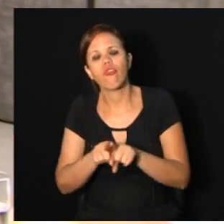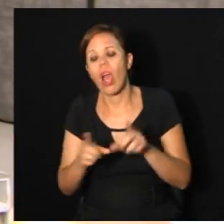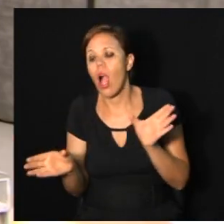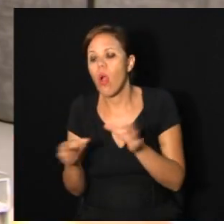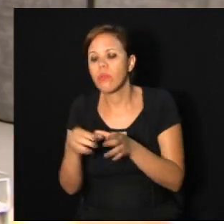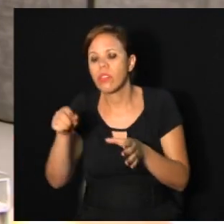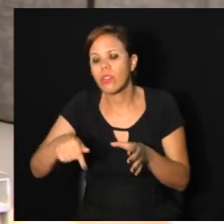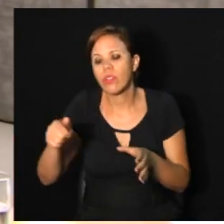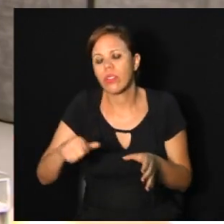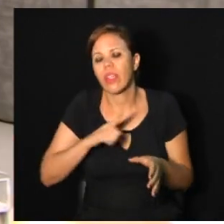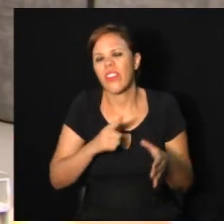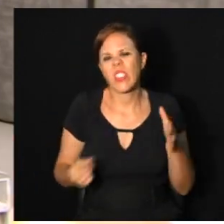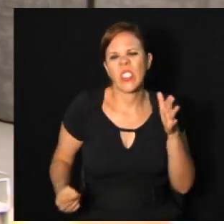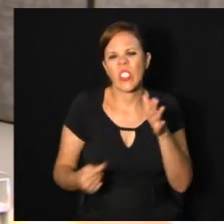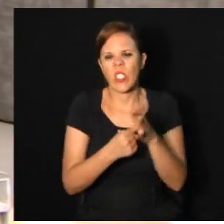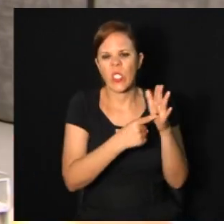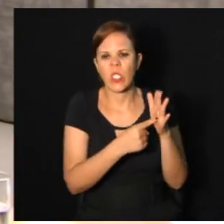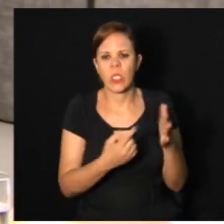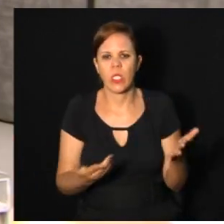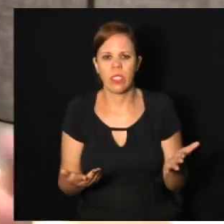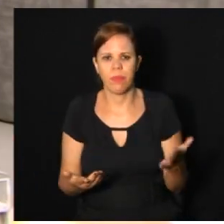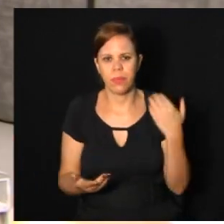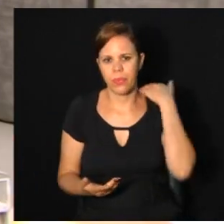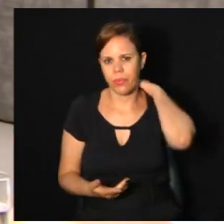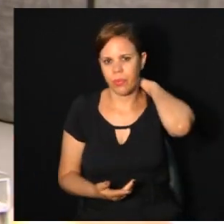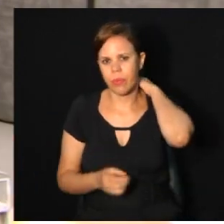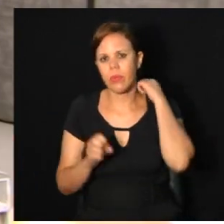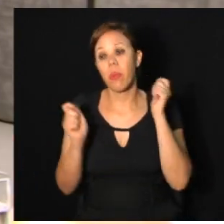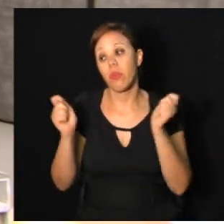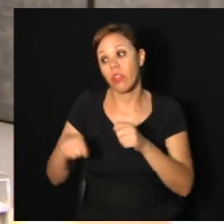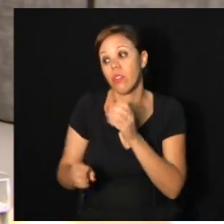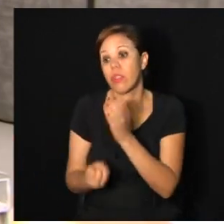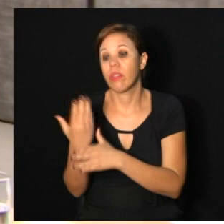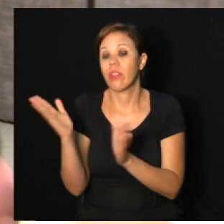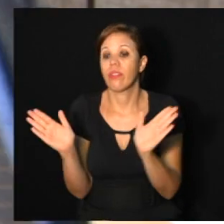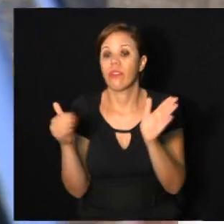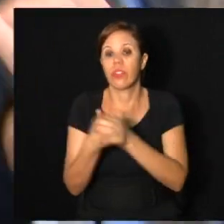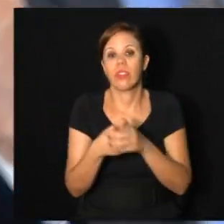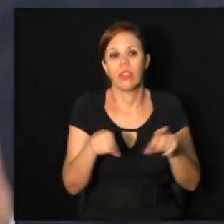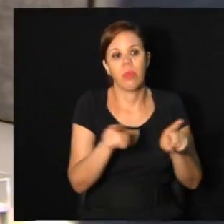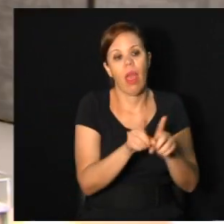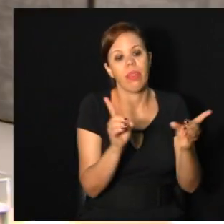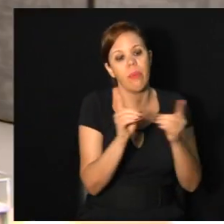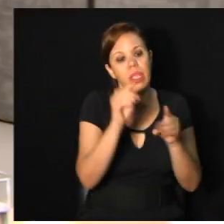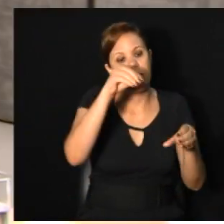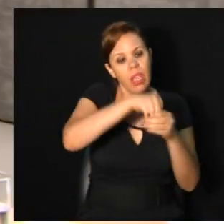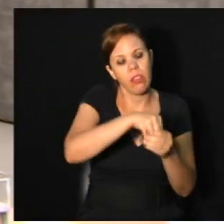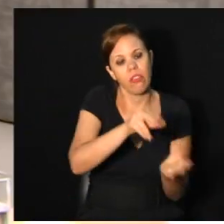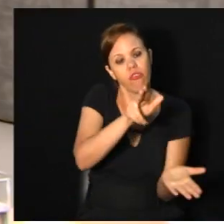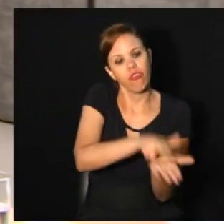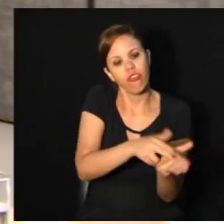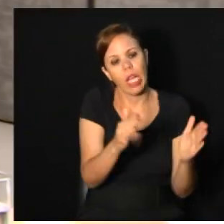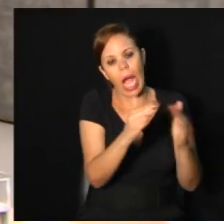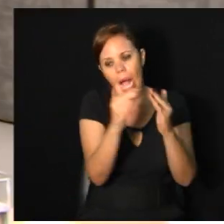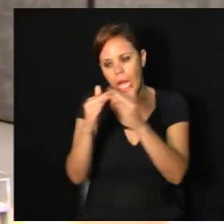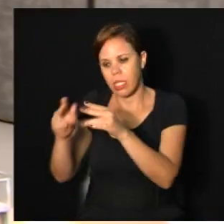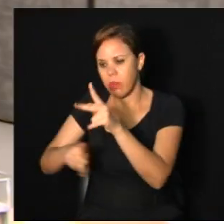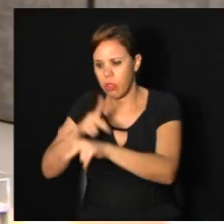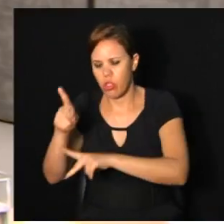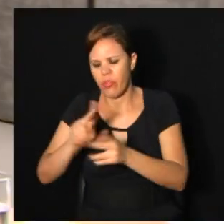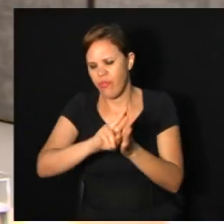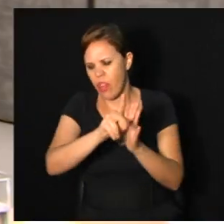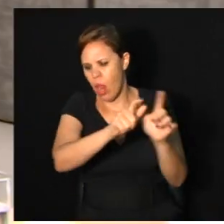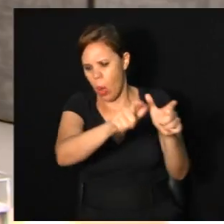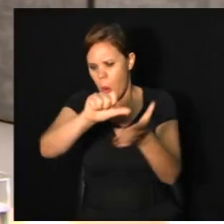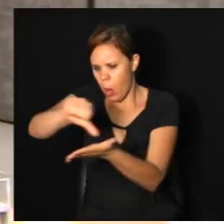exemplo, denúncias como a do possível fechamento do serviço de assistência domiciliar, de atenção domiciliar da região sudoeste, denúncias como